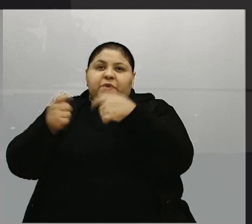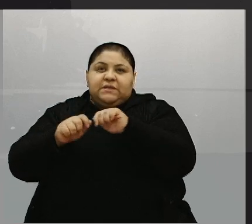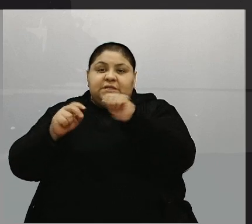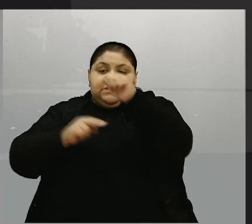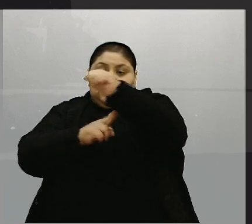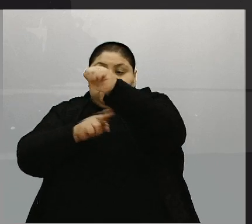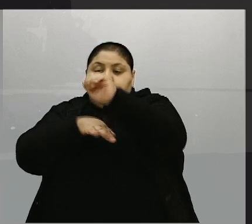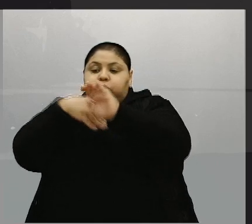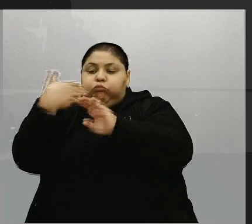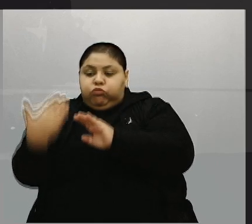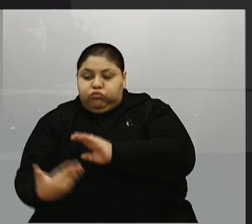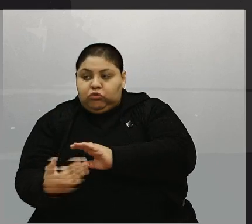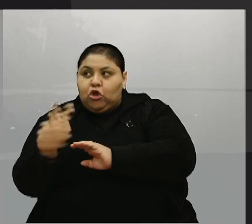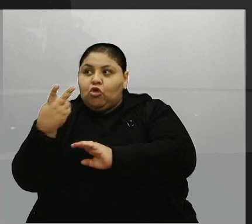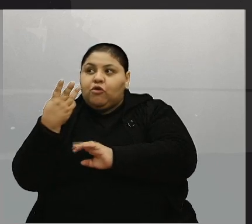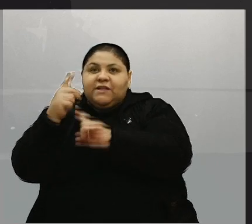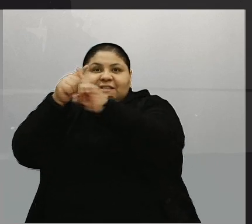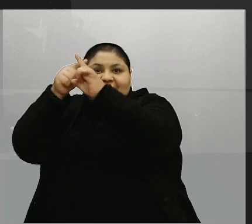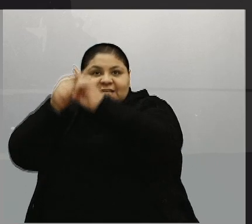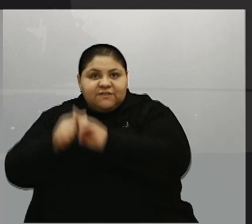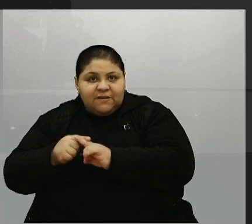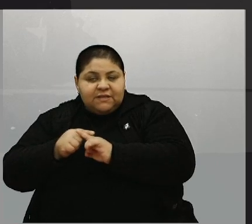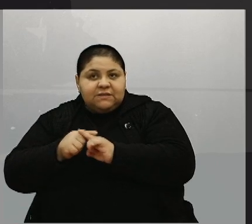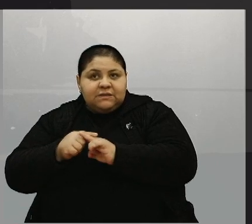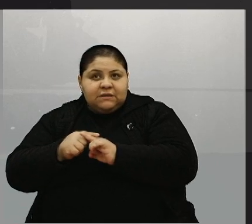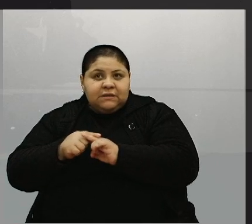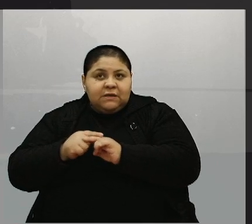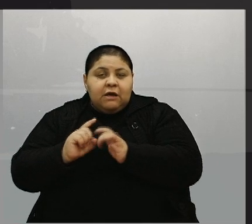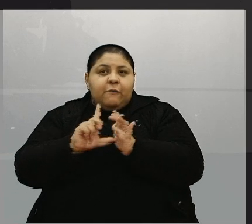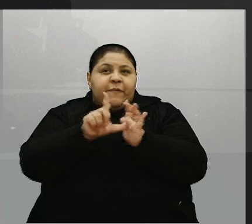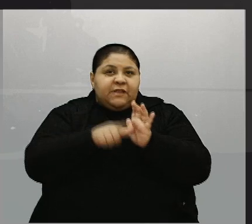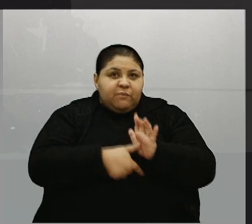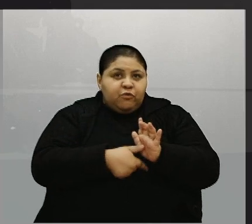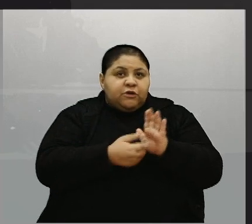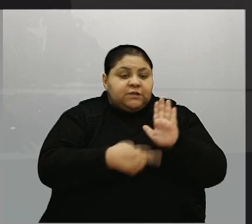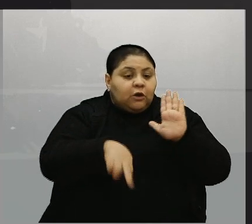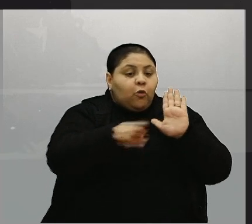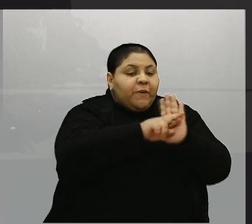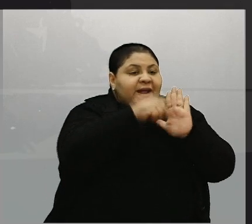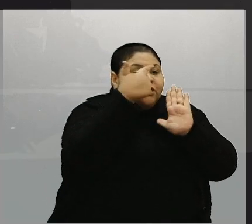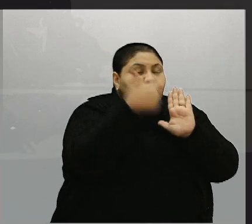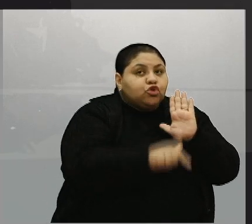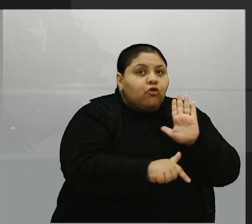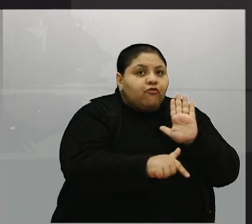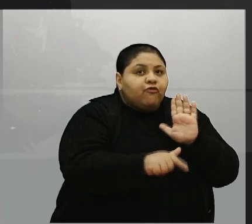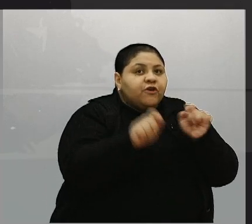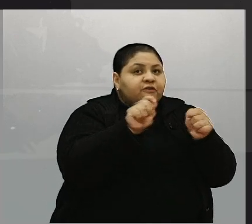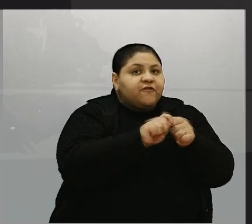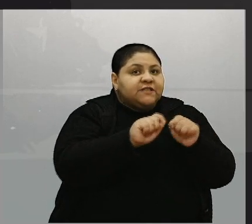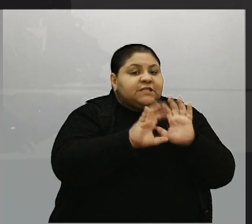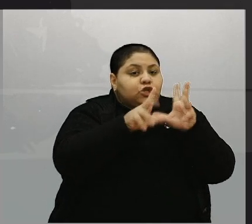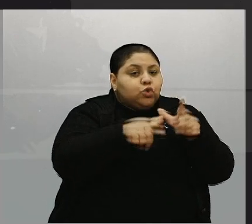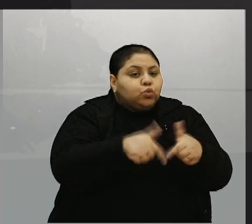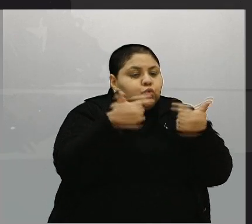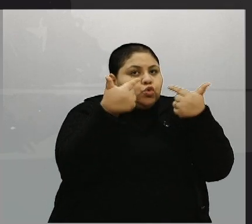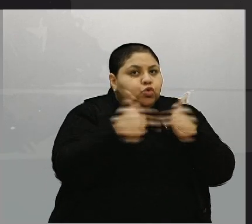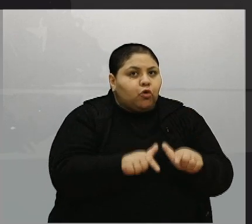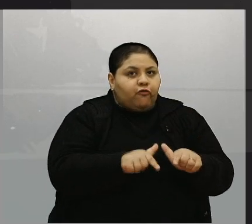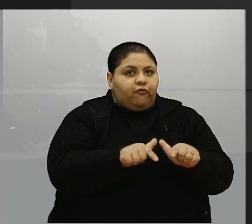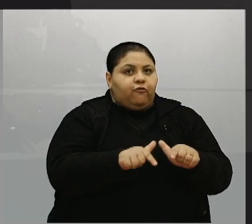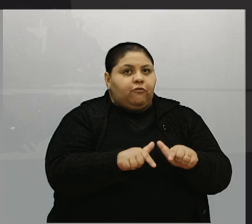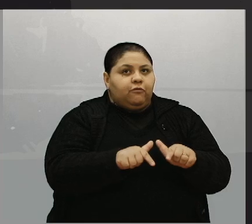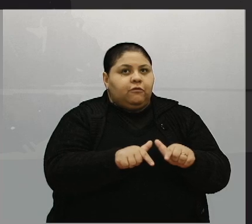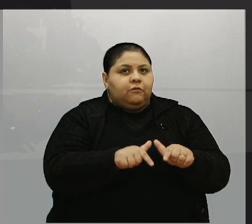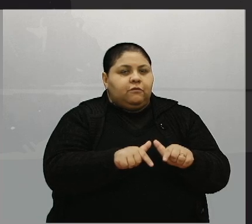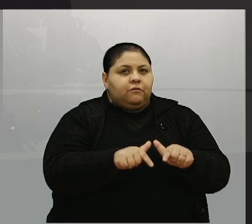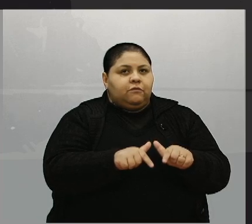cabeceira provisória. Levou embora tudo. Ali o rio cresceu em torno de 20 metros, Piaí, de altura. De líder,